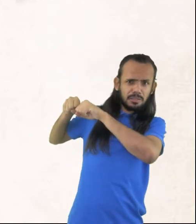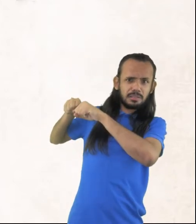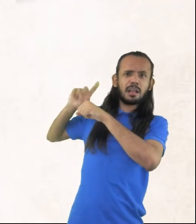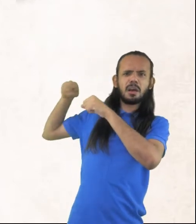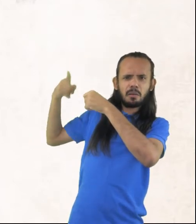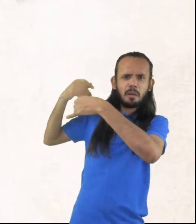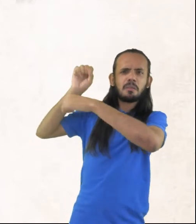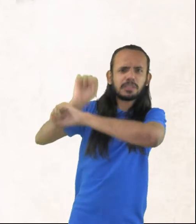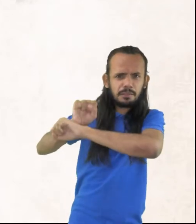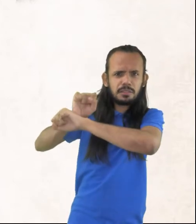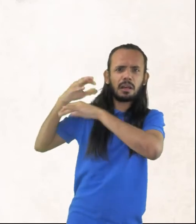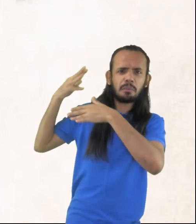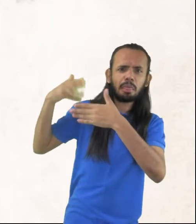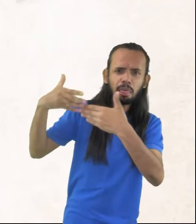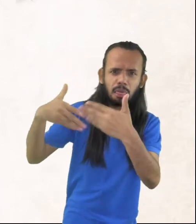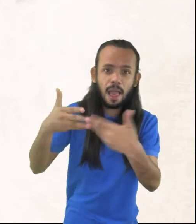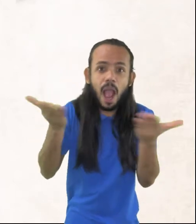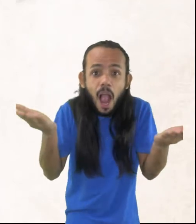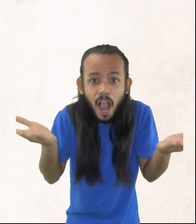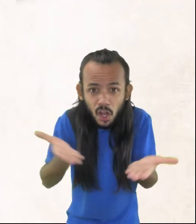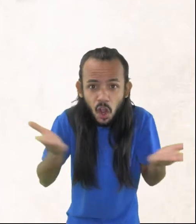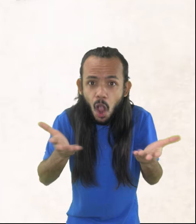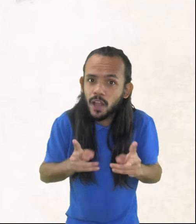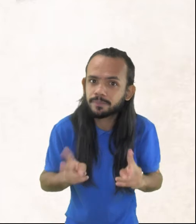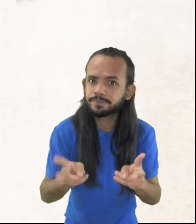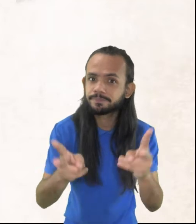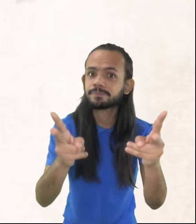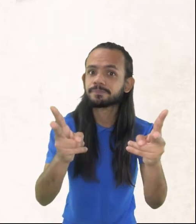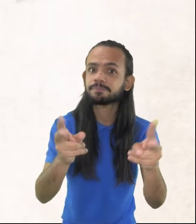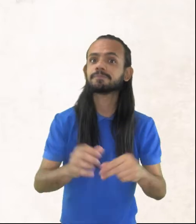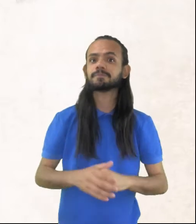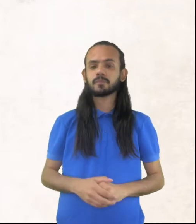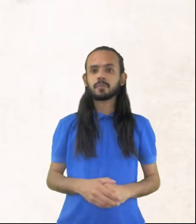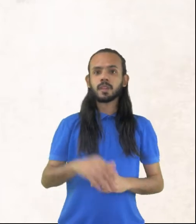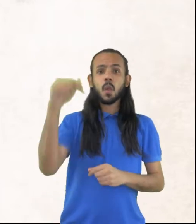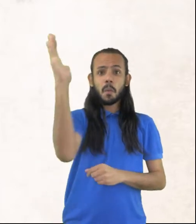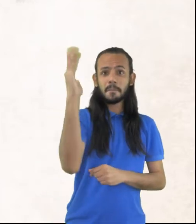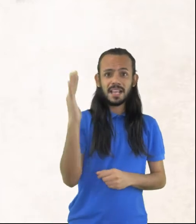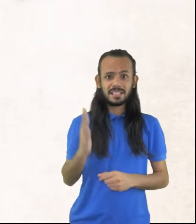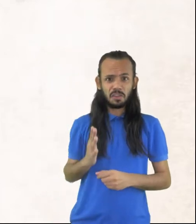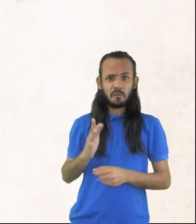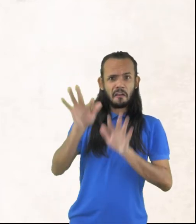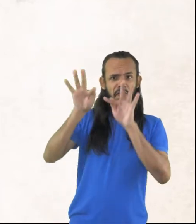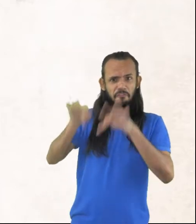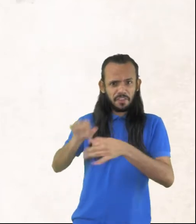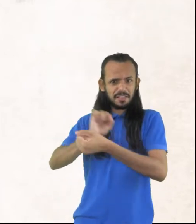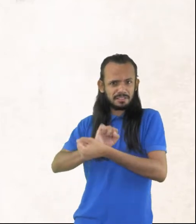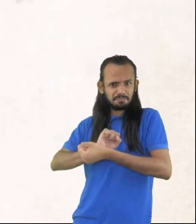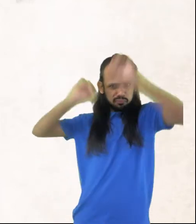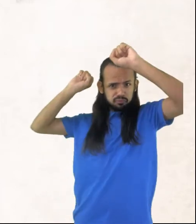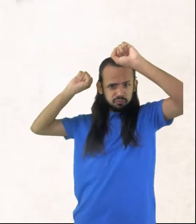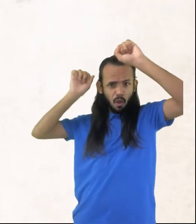períodos de colonização e escravização, as quais se difundiram desde então e continuam se difundindo. O Brasil só